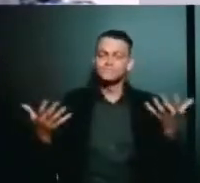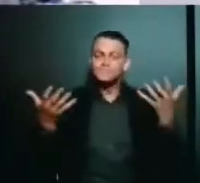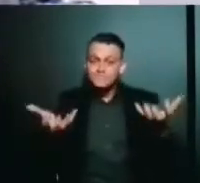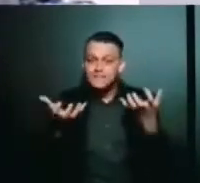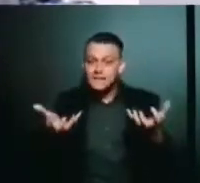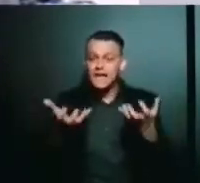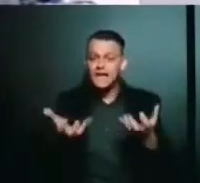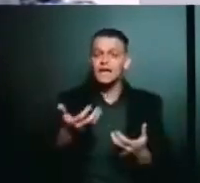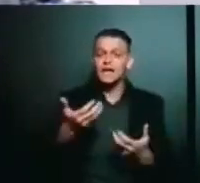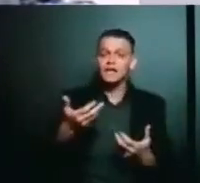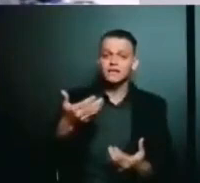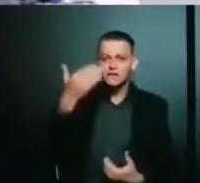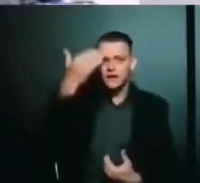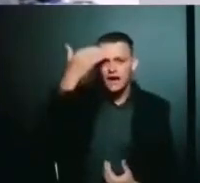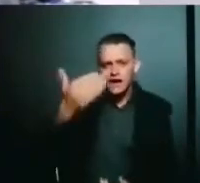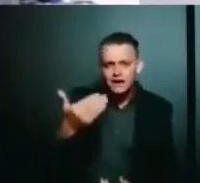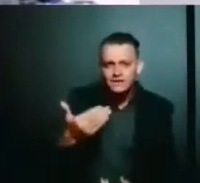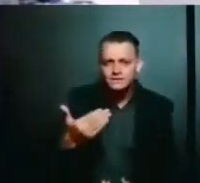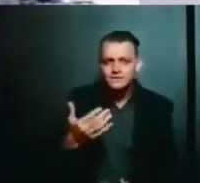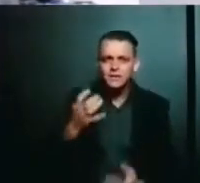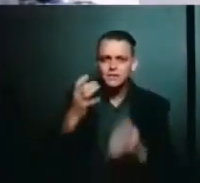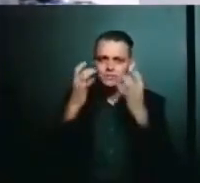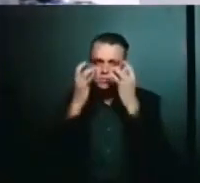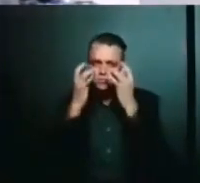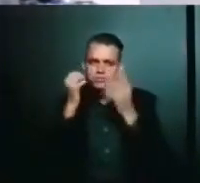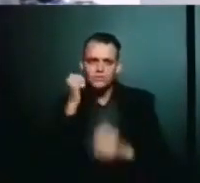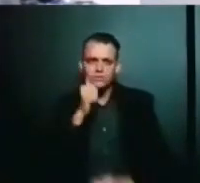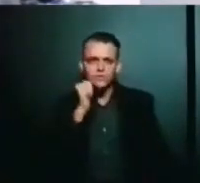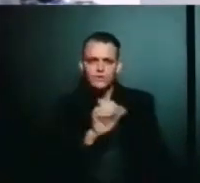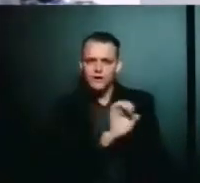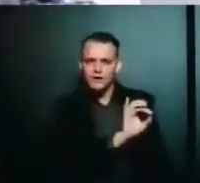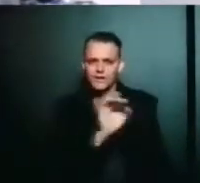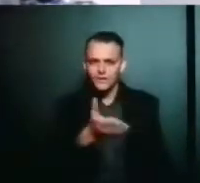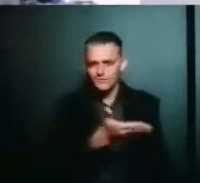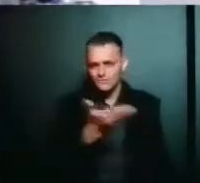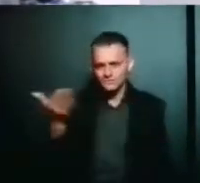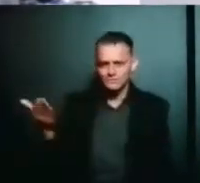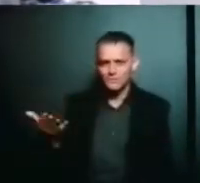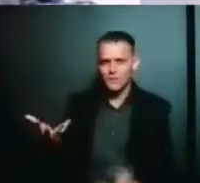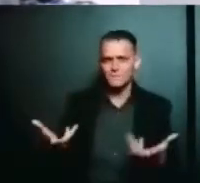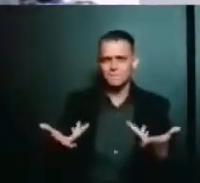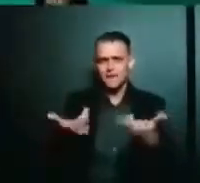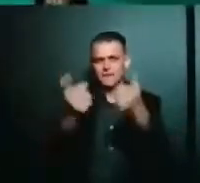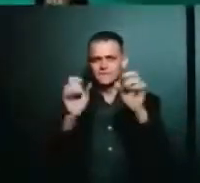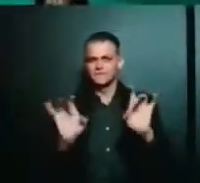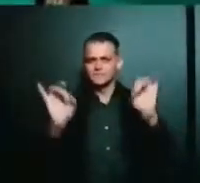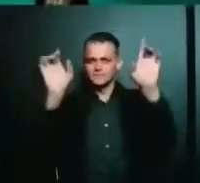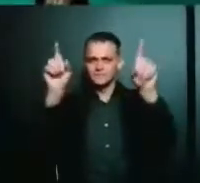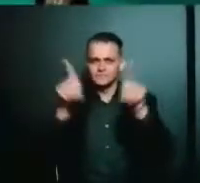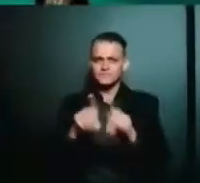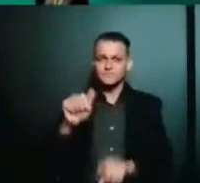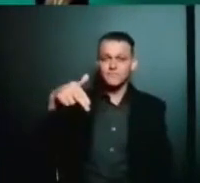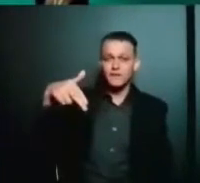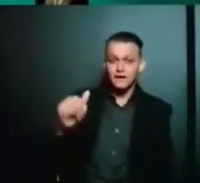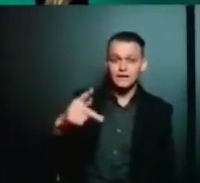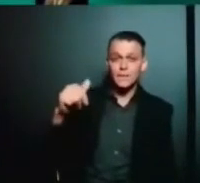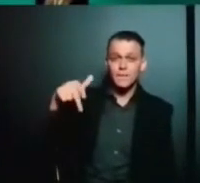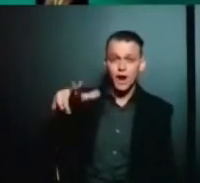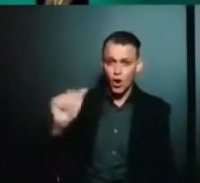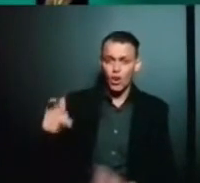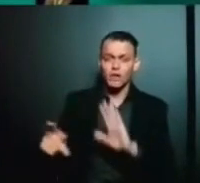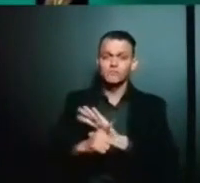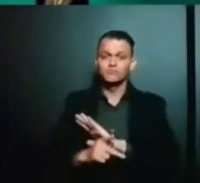começar agradecendo pela presença dessas maravilhosas. Especialmente também a Ana Paula, que veio direto dos Estados